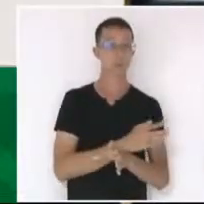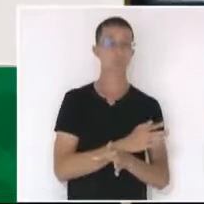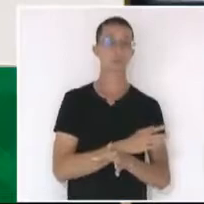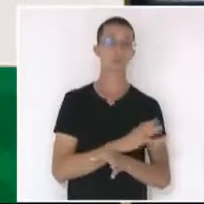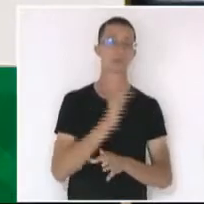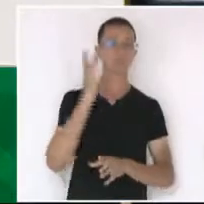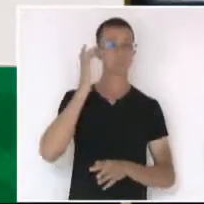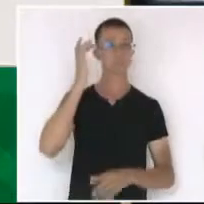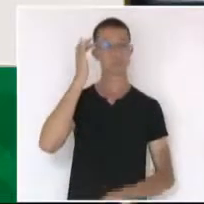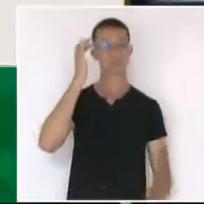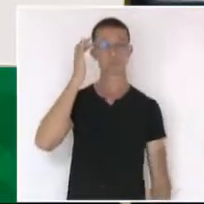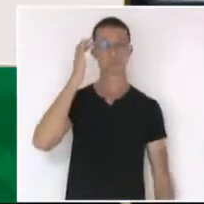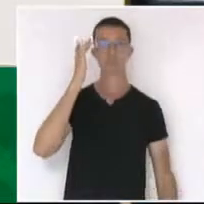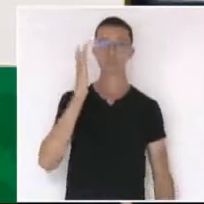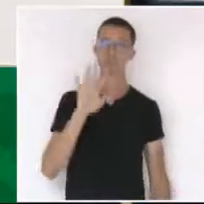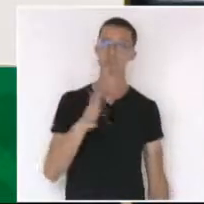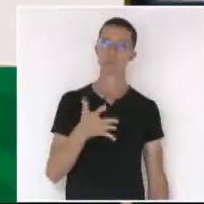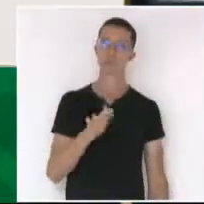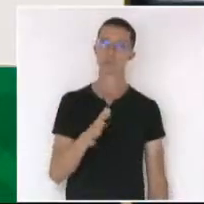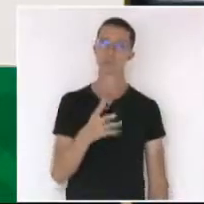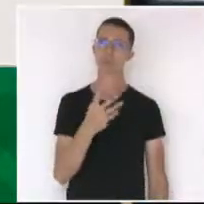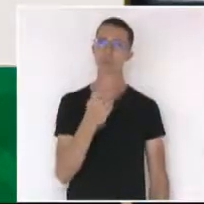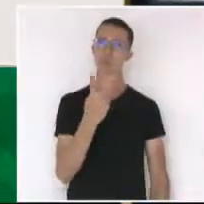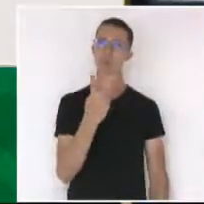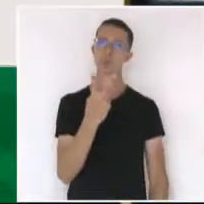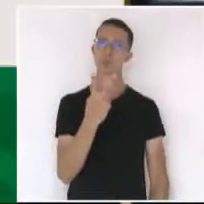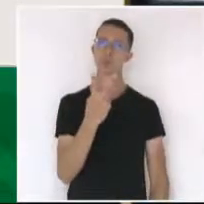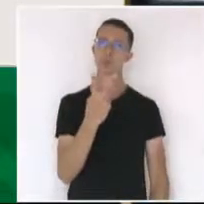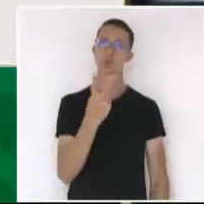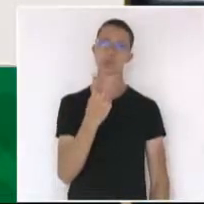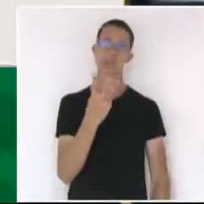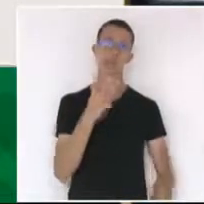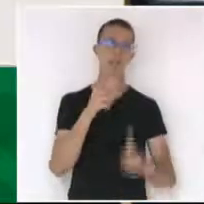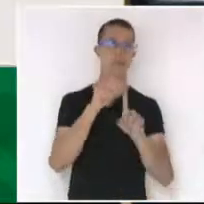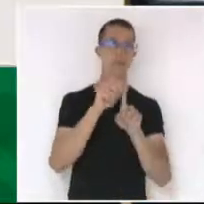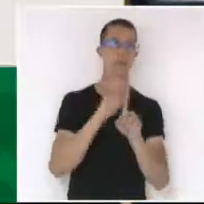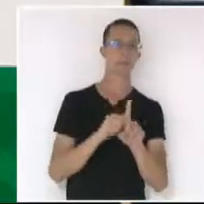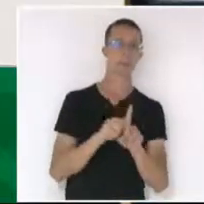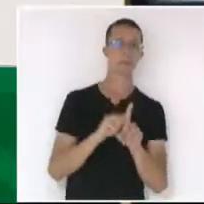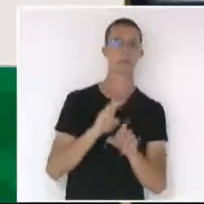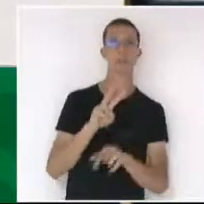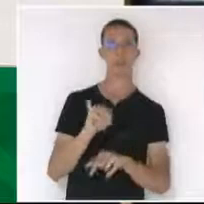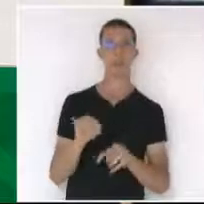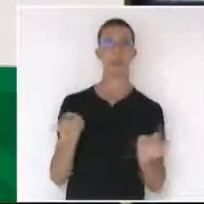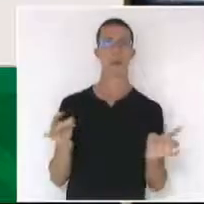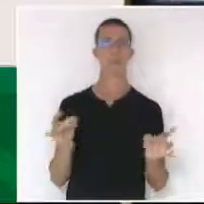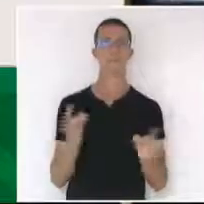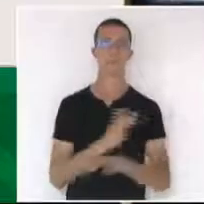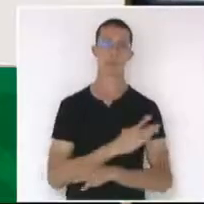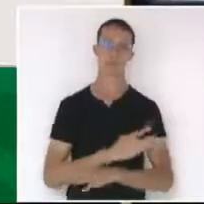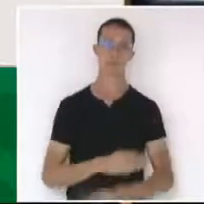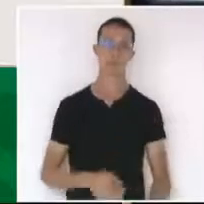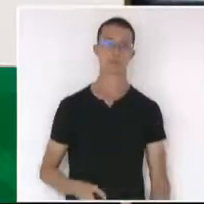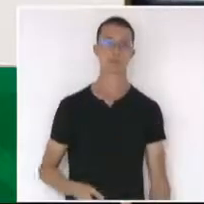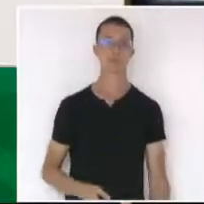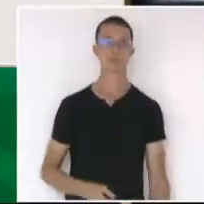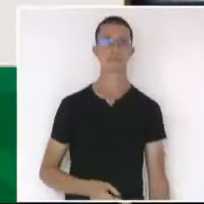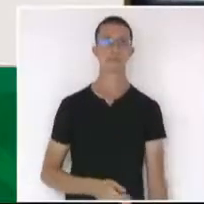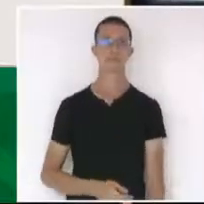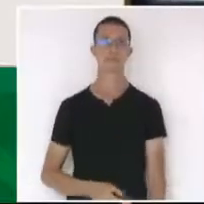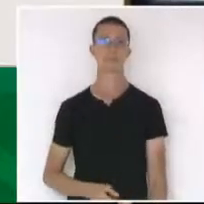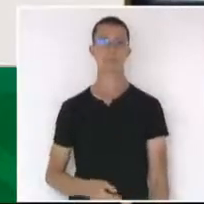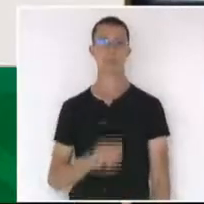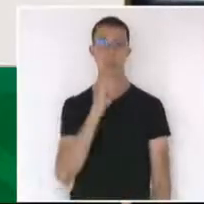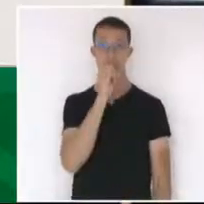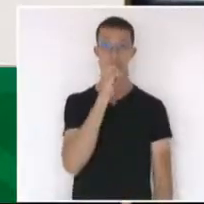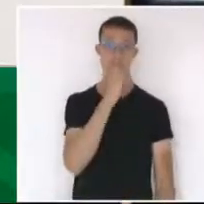questão de dois três vezes do máximo a rodovia vai estar toda prova e justamente fim de semana